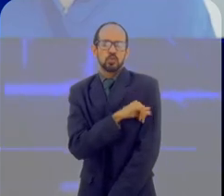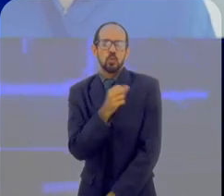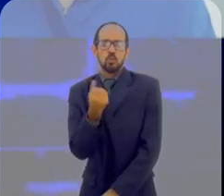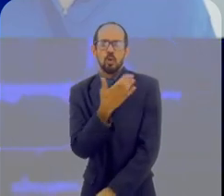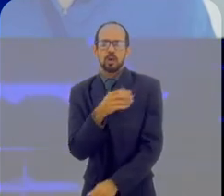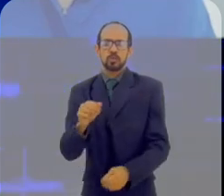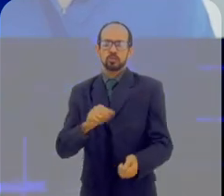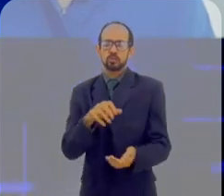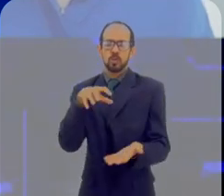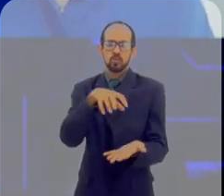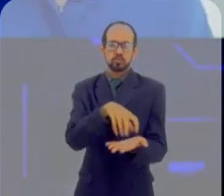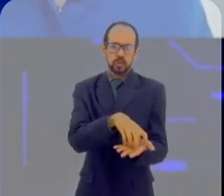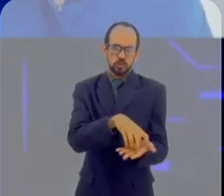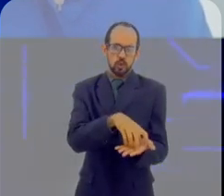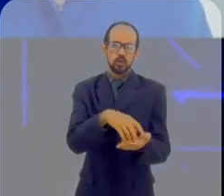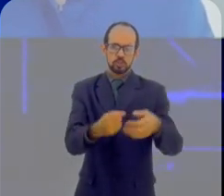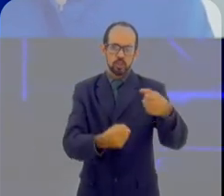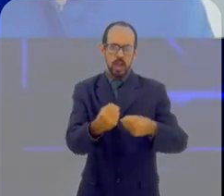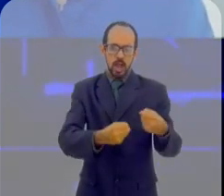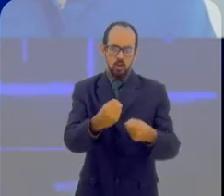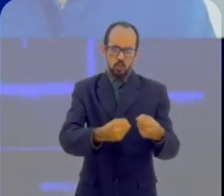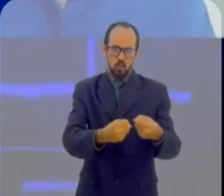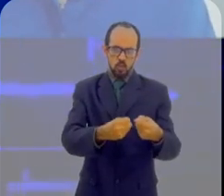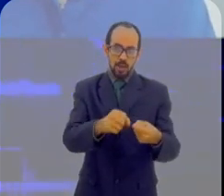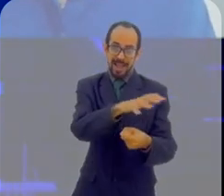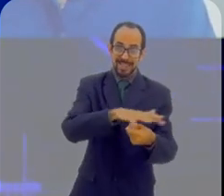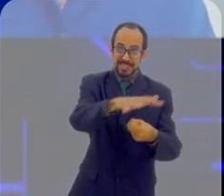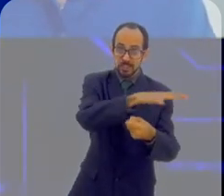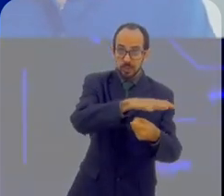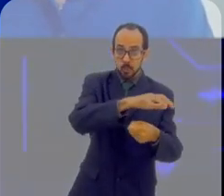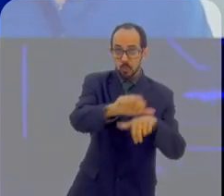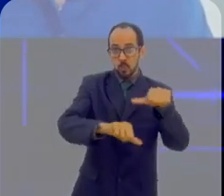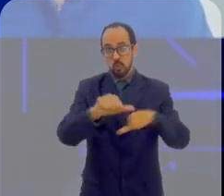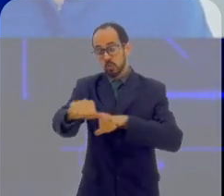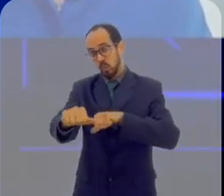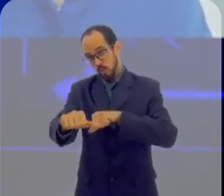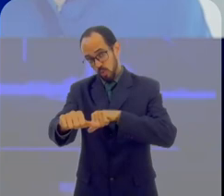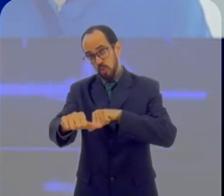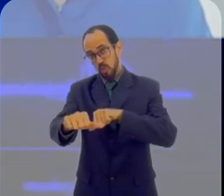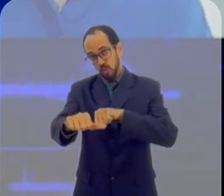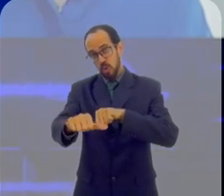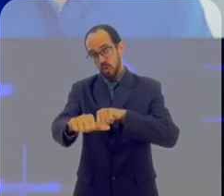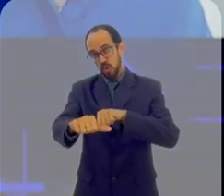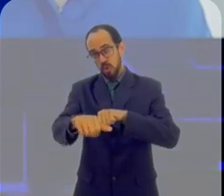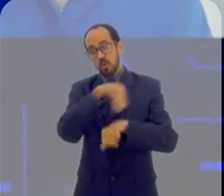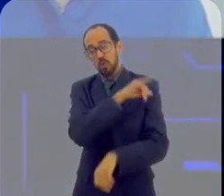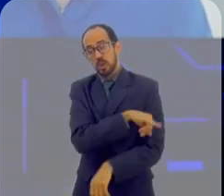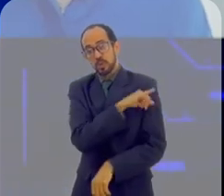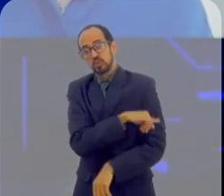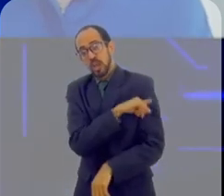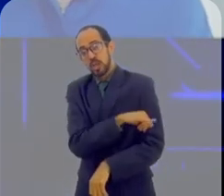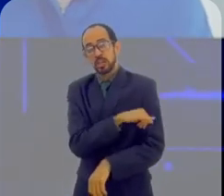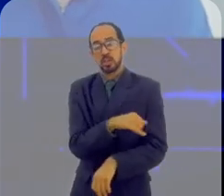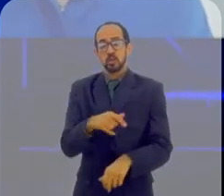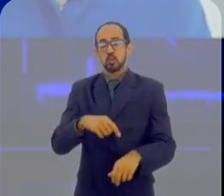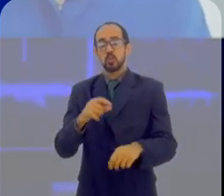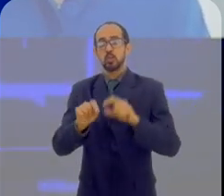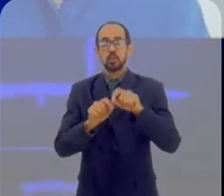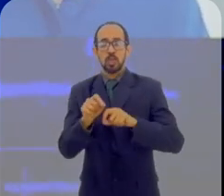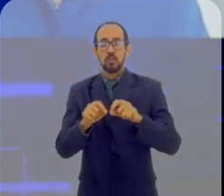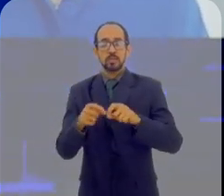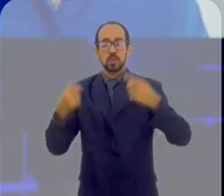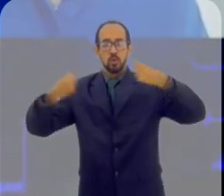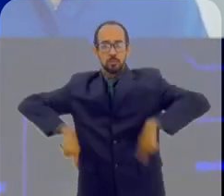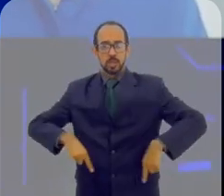atraímos o parque automotivo para o Sul Fluminense aquela região mudou e nós temos o Rio de Janeiro assim o Rio de